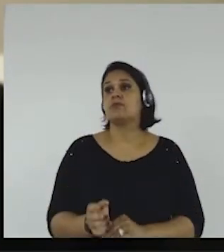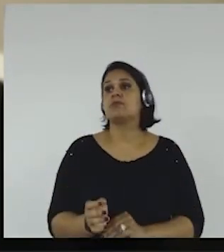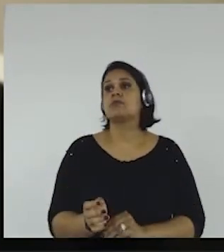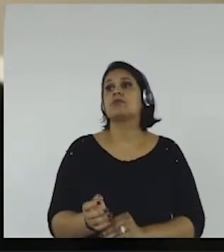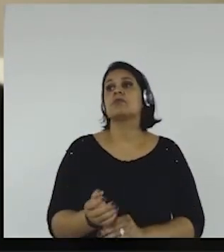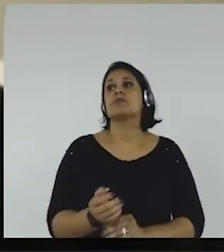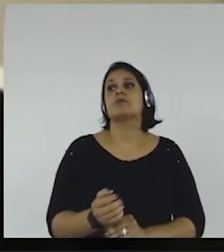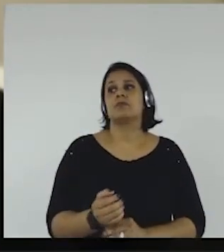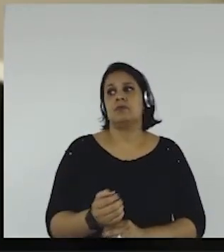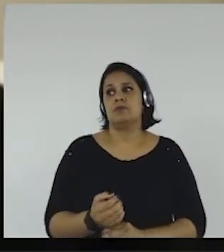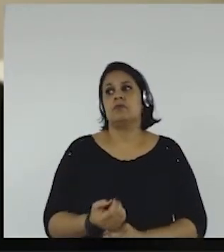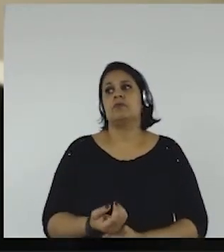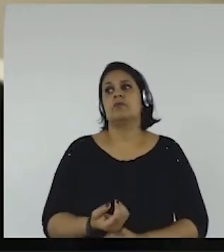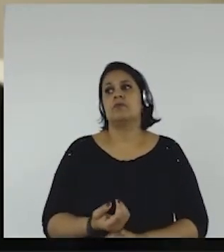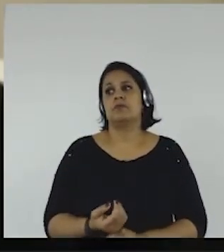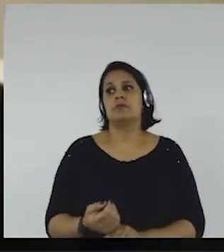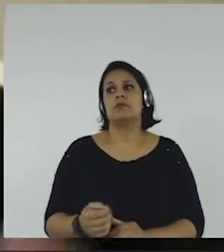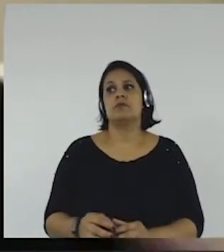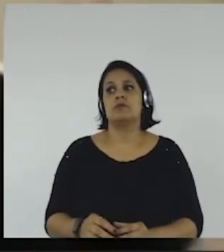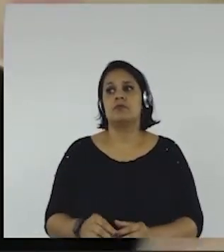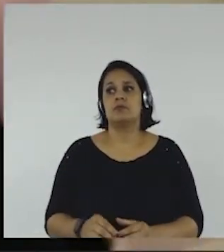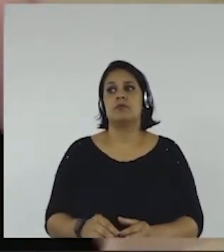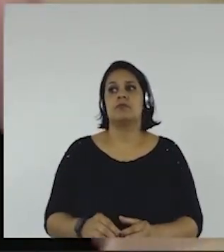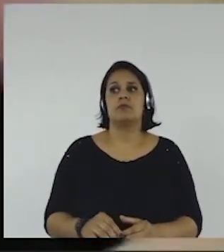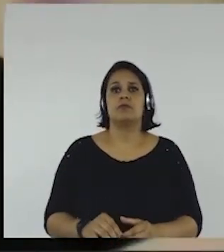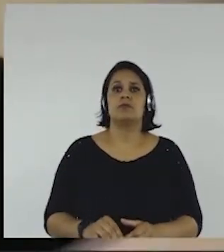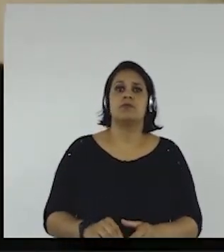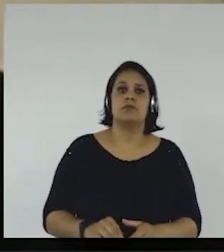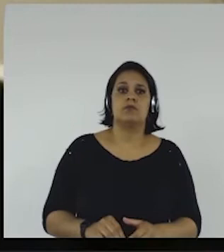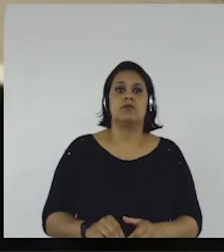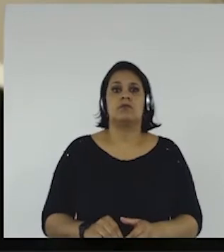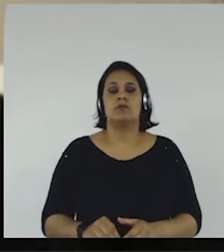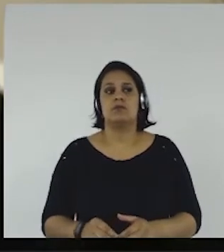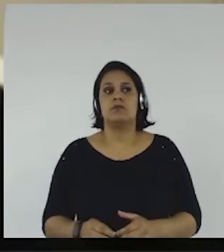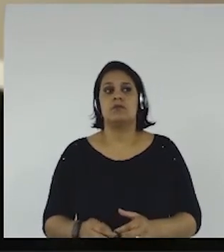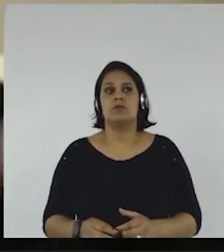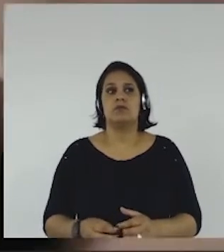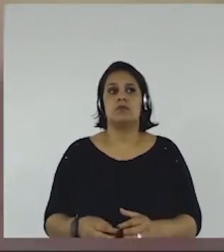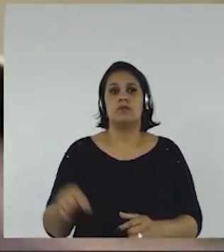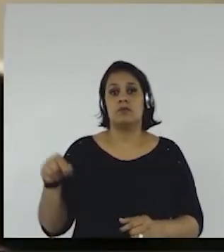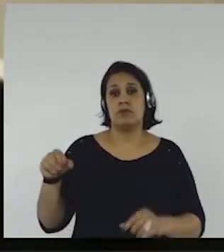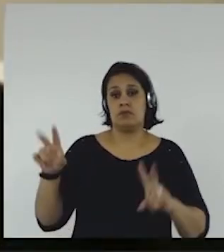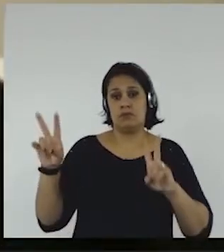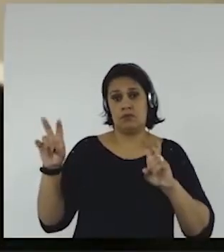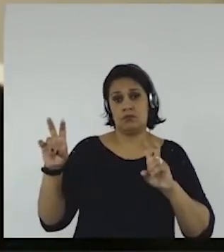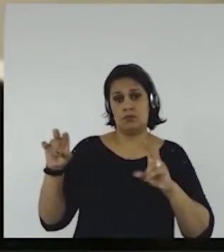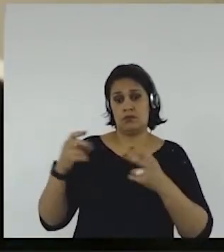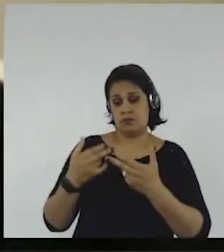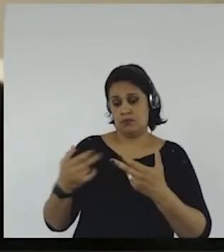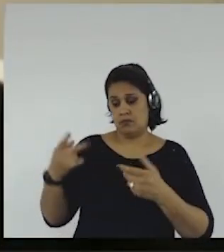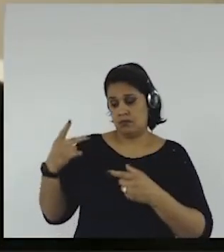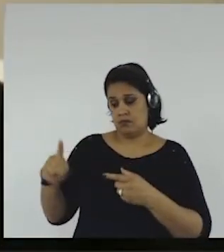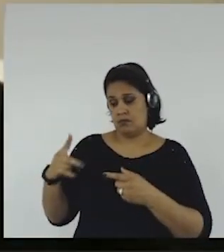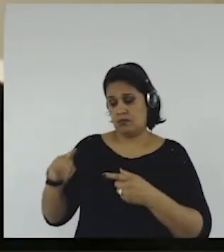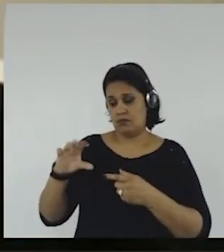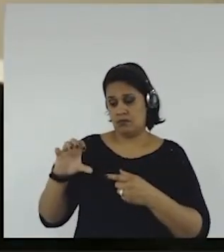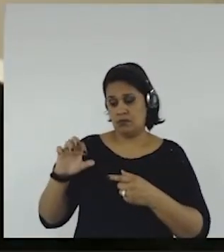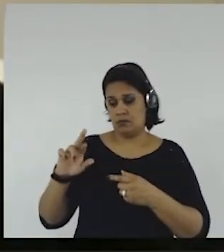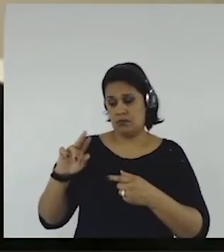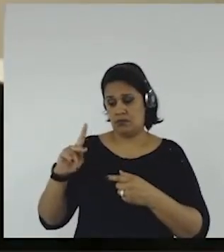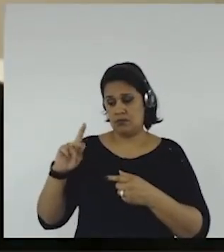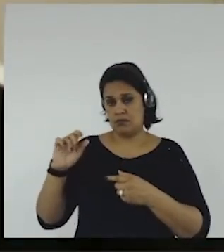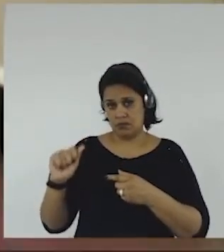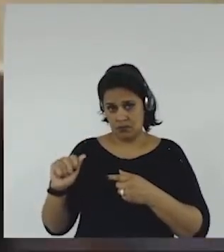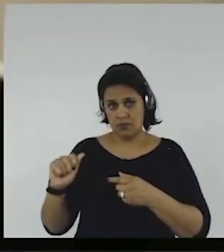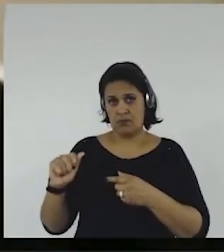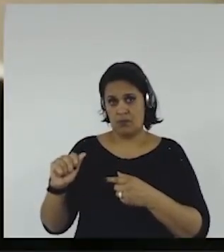texto, a espécie de legislação quase que orgânica do direito